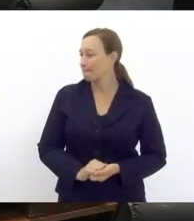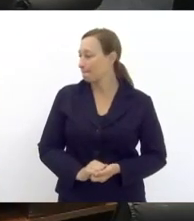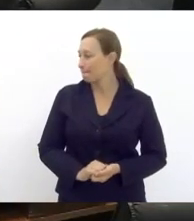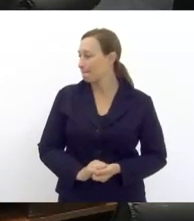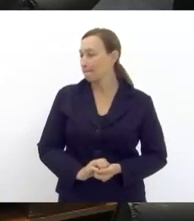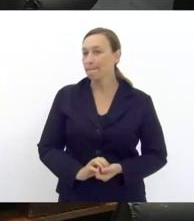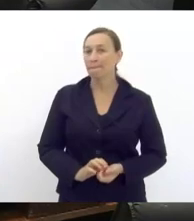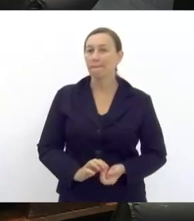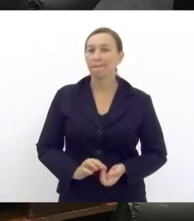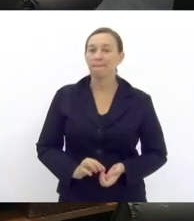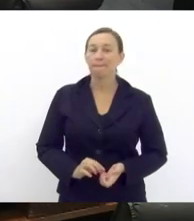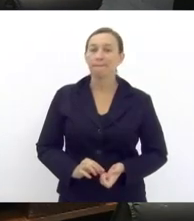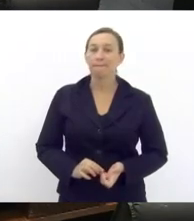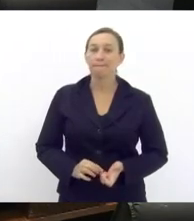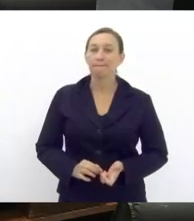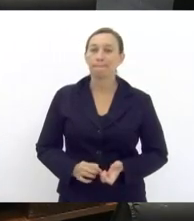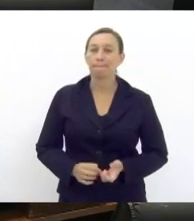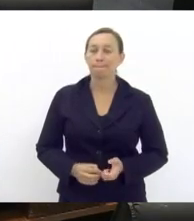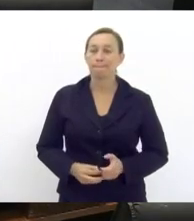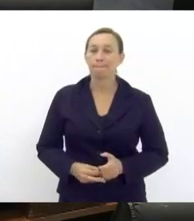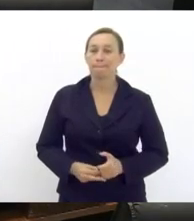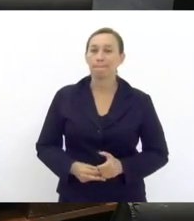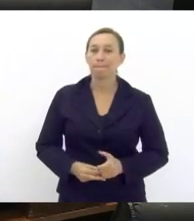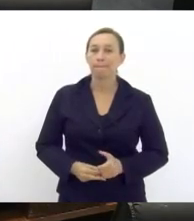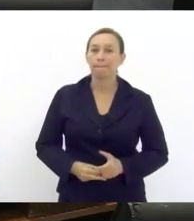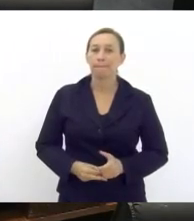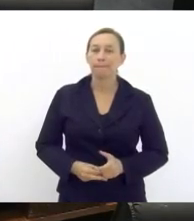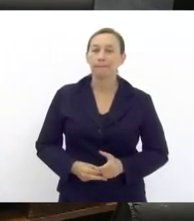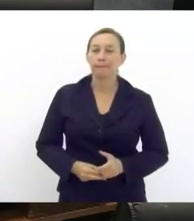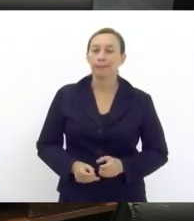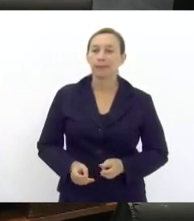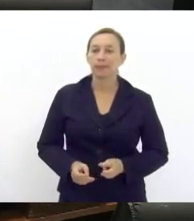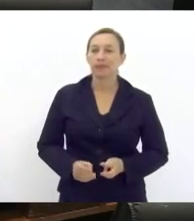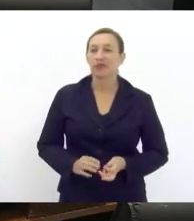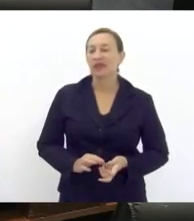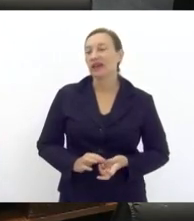Agora assina aqui, ó. Tudo aqui é no meiozinho.